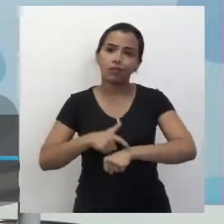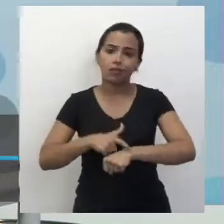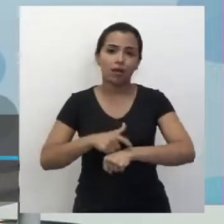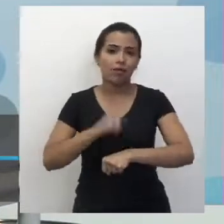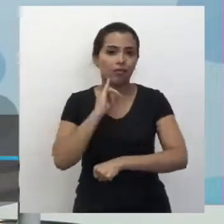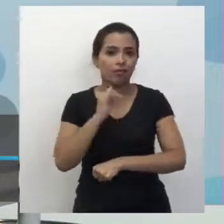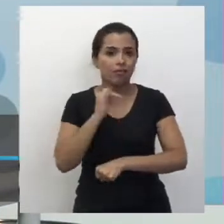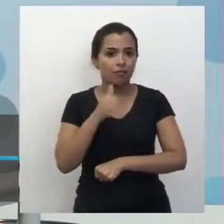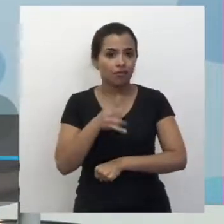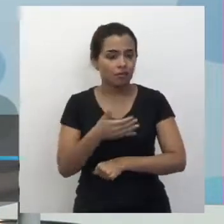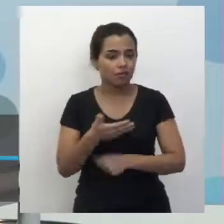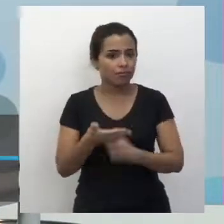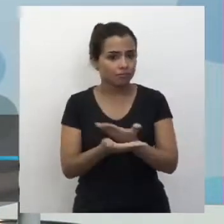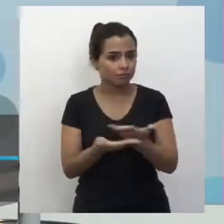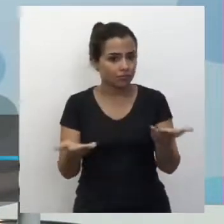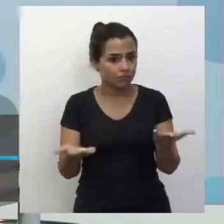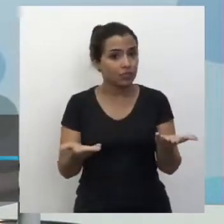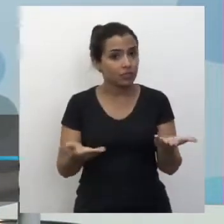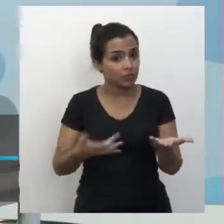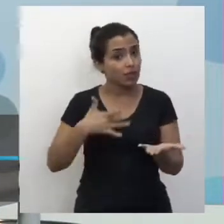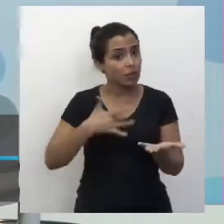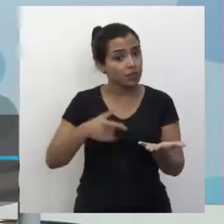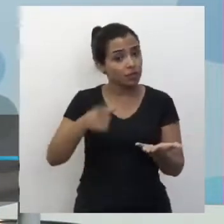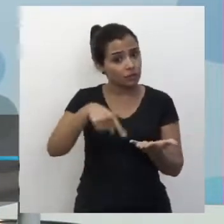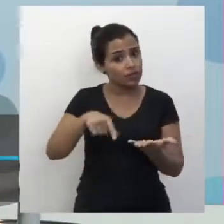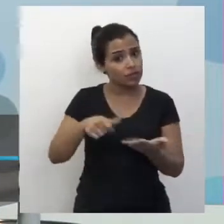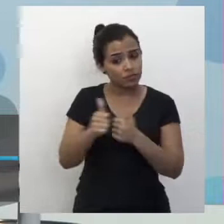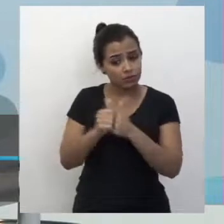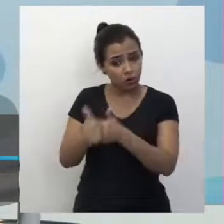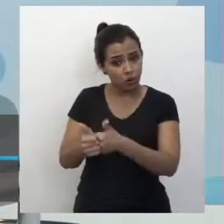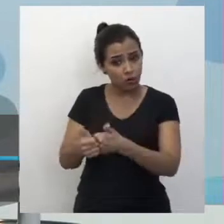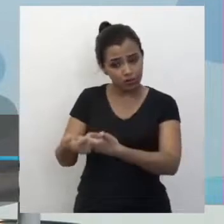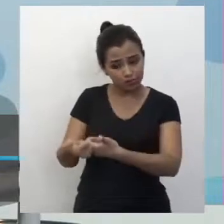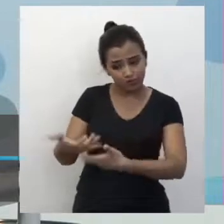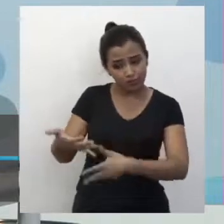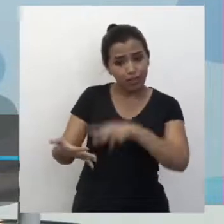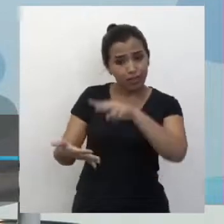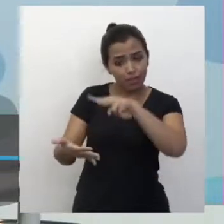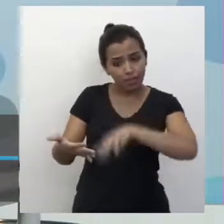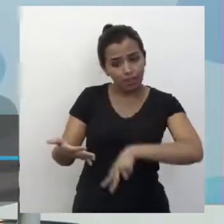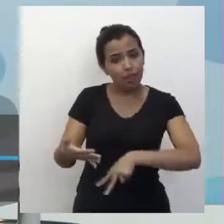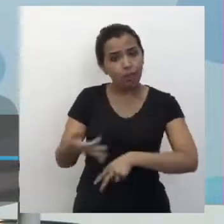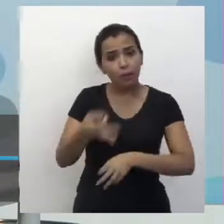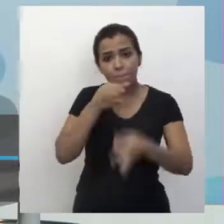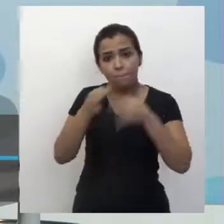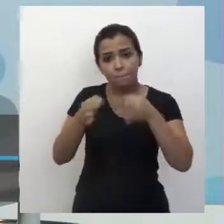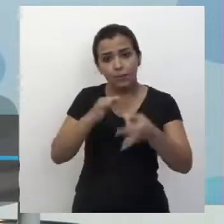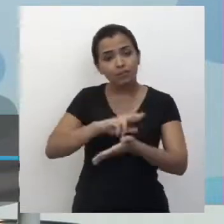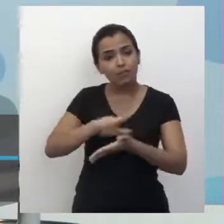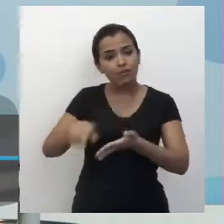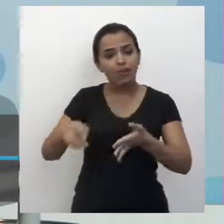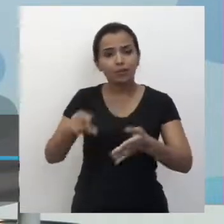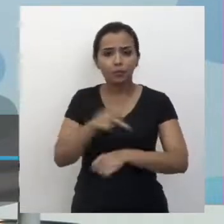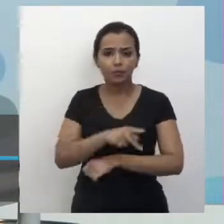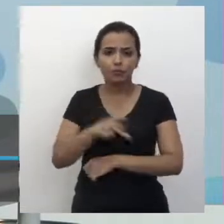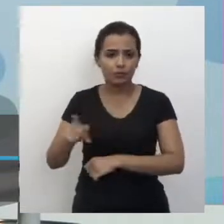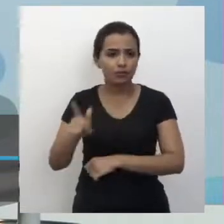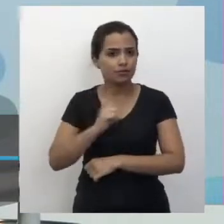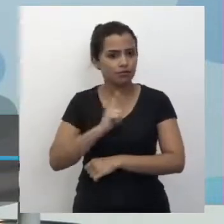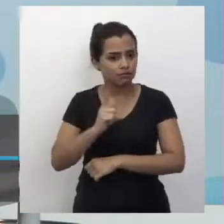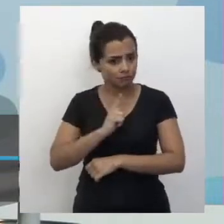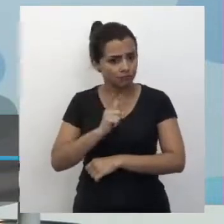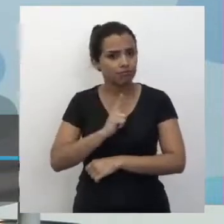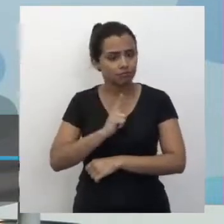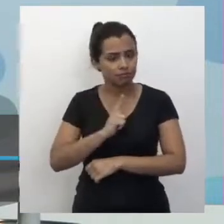para discussão na nossa aula. Então vale muito a pena a gente revisitar o chat para poder pescar ali ou lapidar